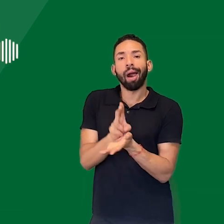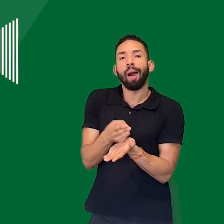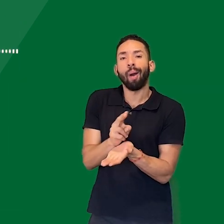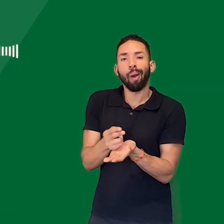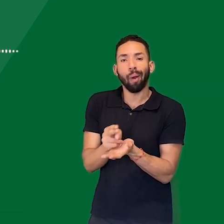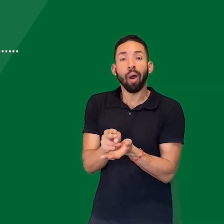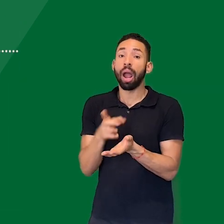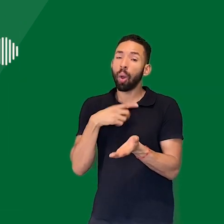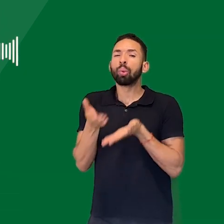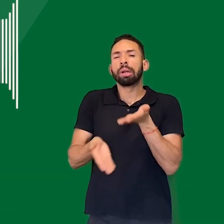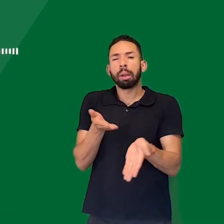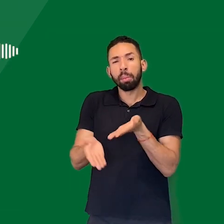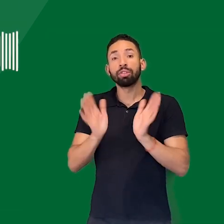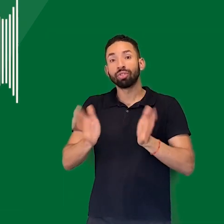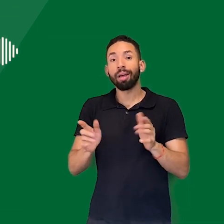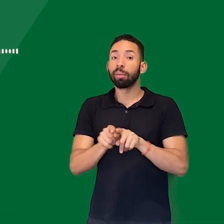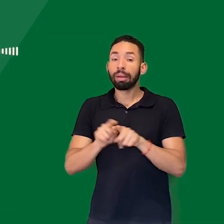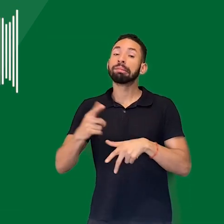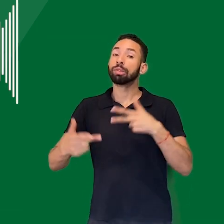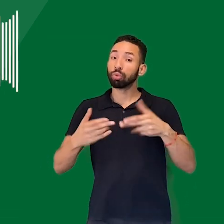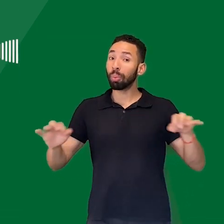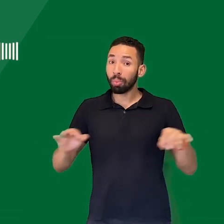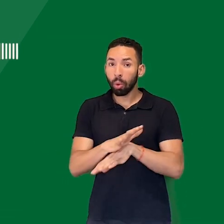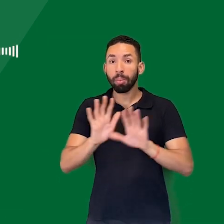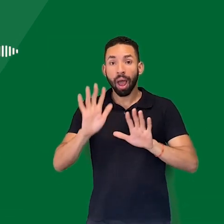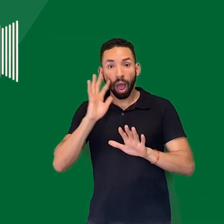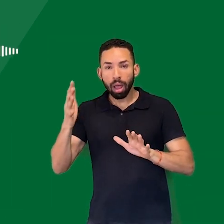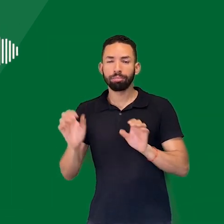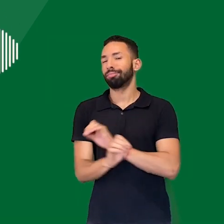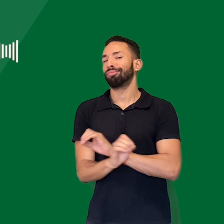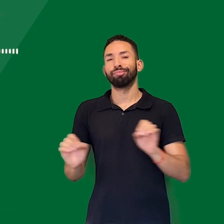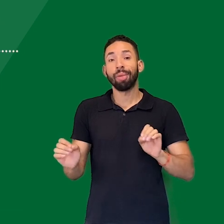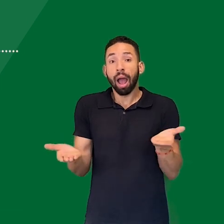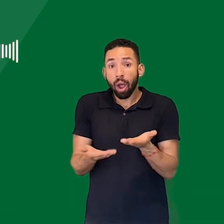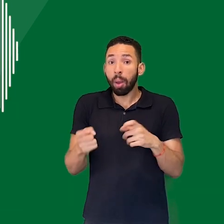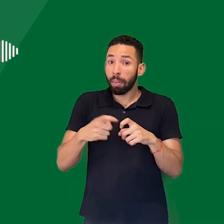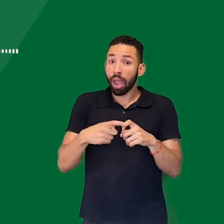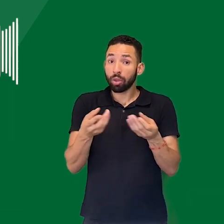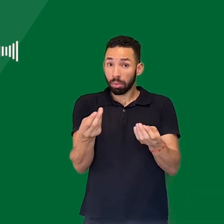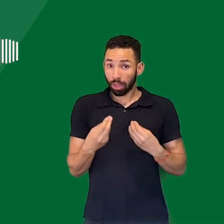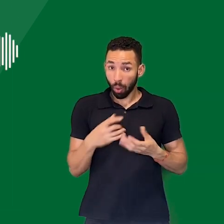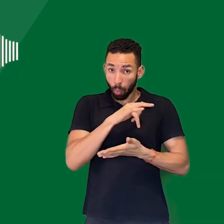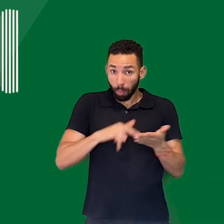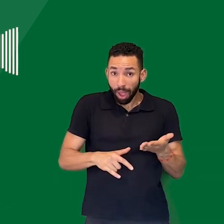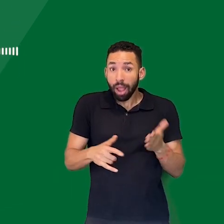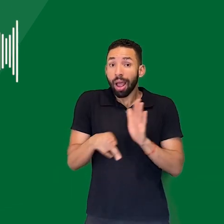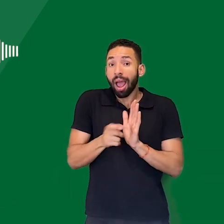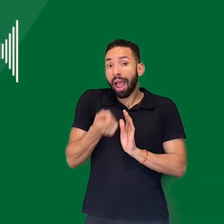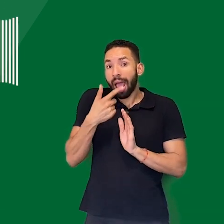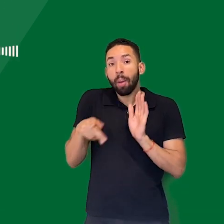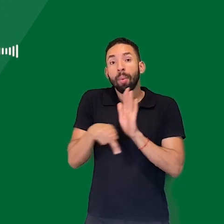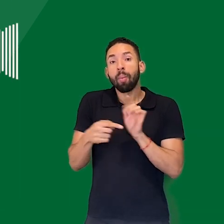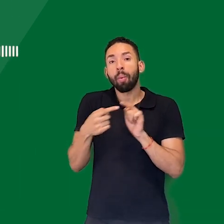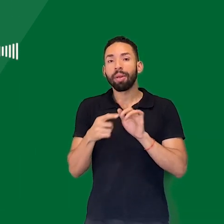síndromes epilépticas. Tenho realizado o tratamento, cheguei a fazer cirurgia, mas não resolveu. Agora, o médico me receitou um